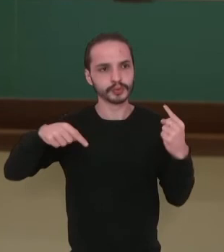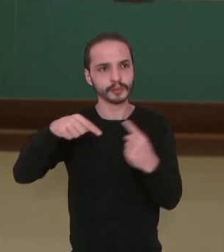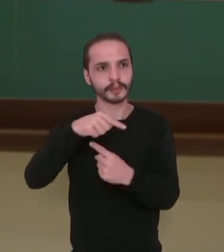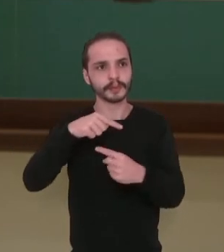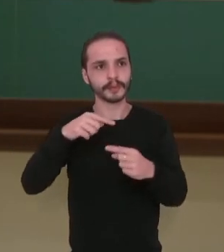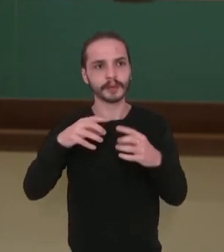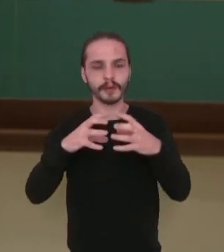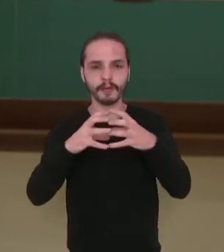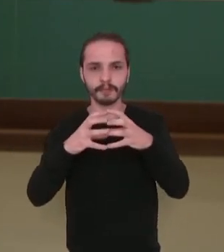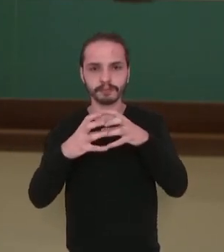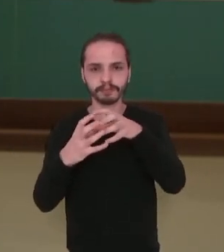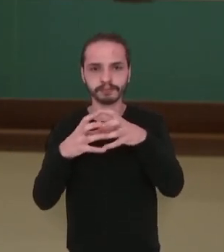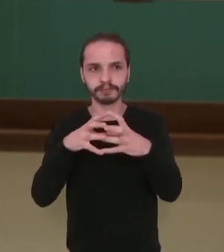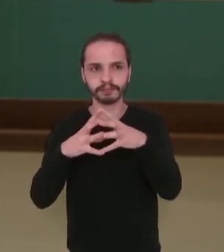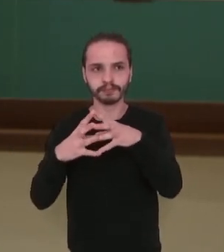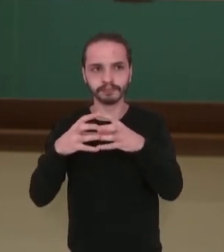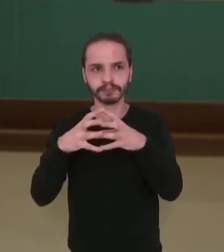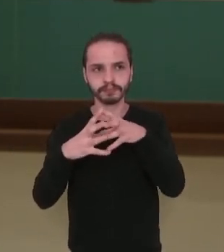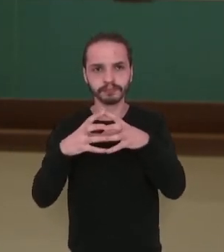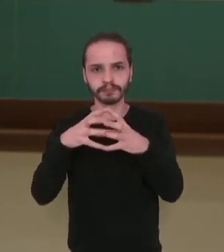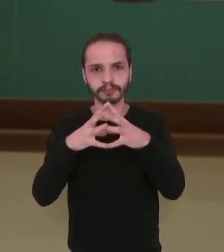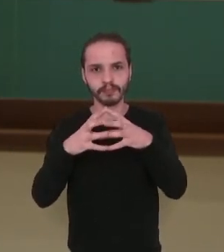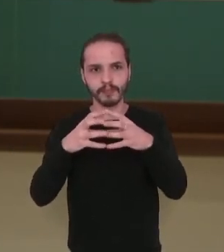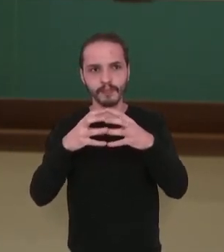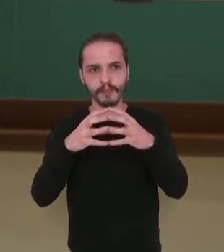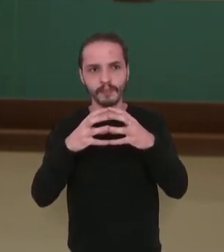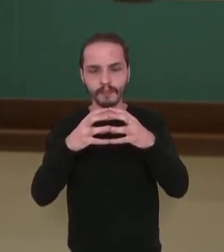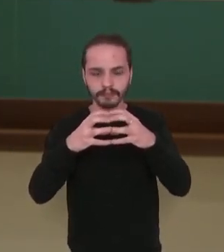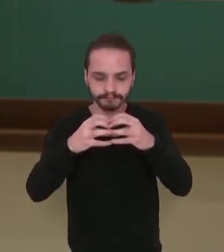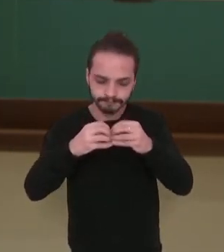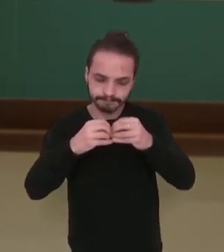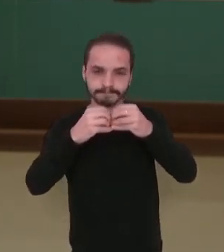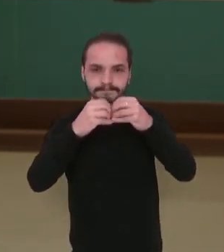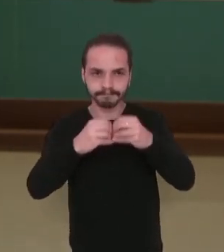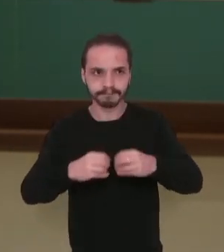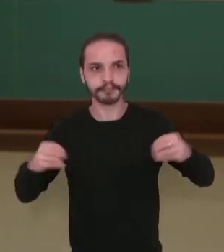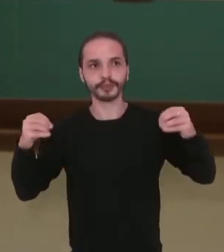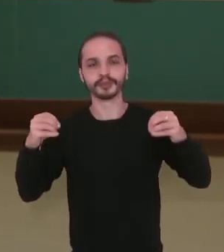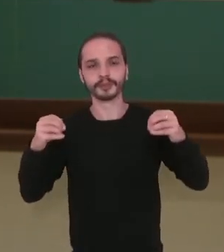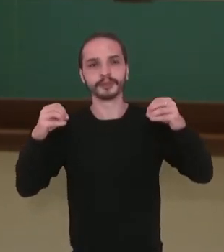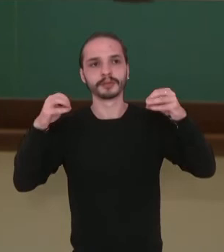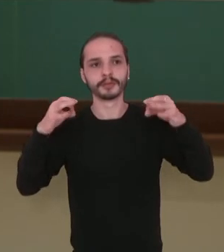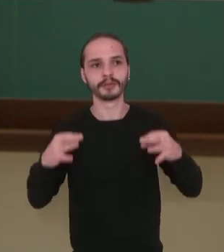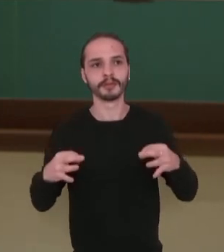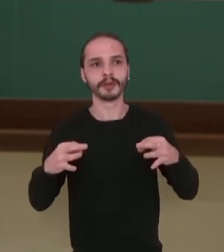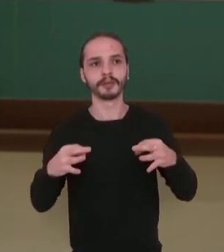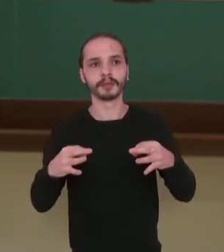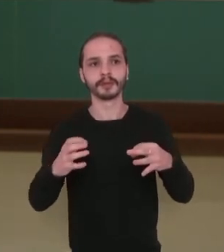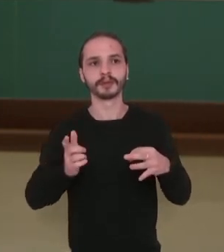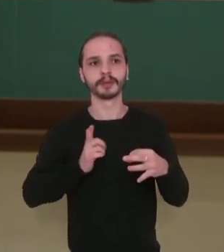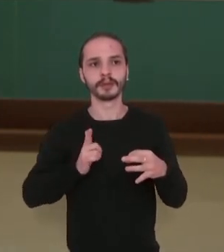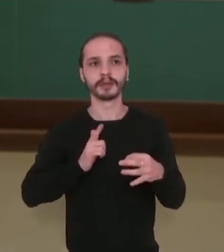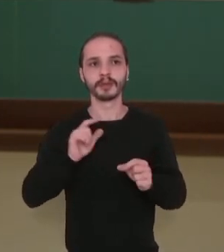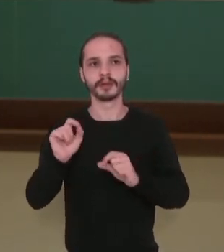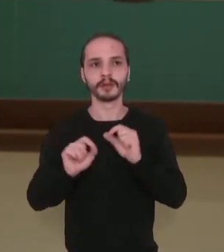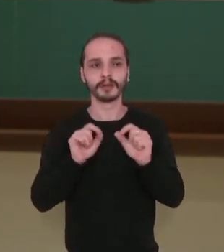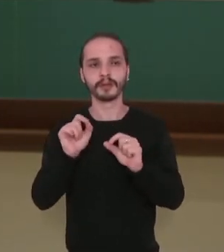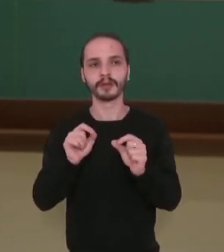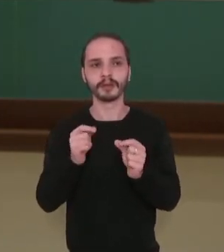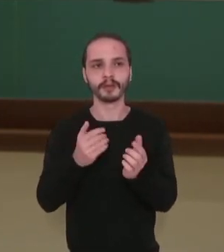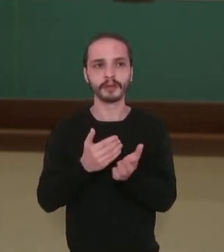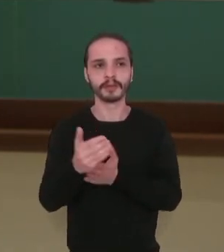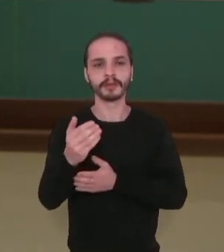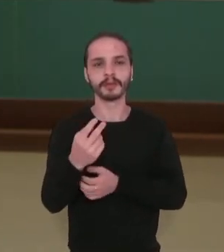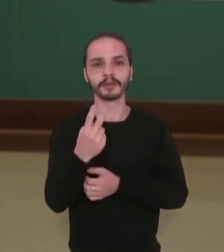dividir, essa divisão se chama divisão binária e daí tem-se a origem, então, né, de